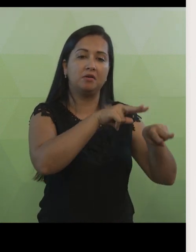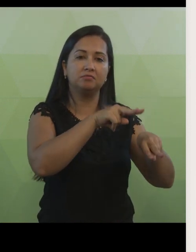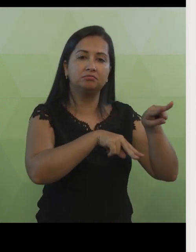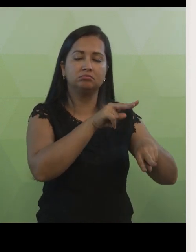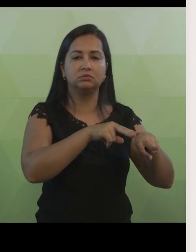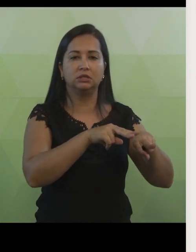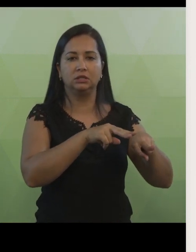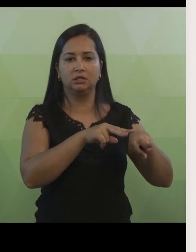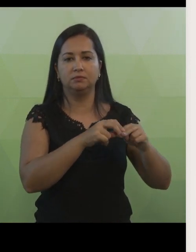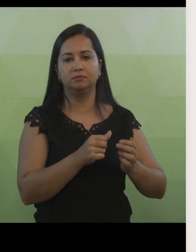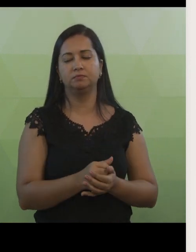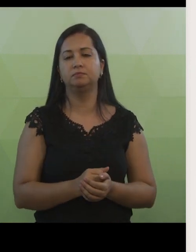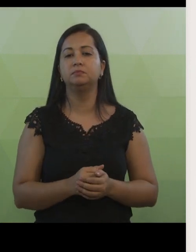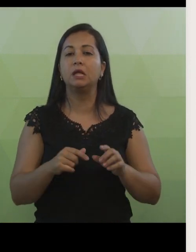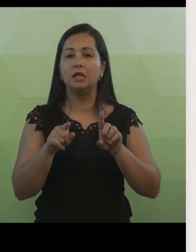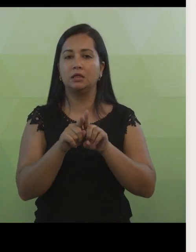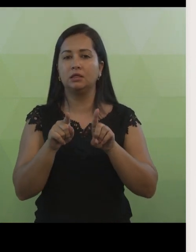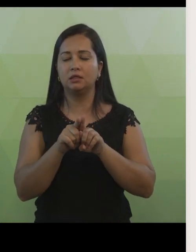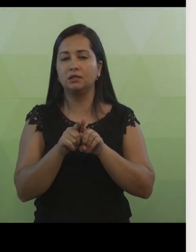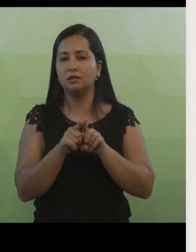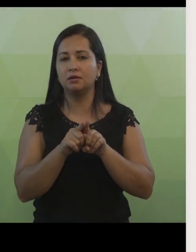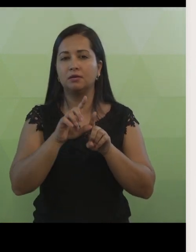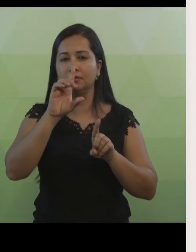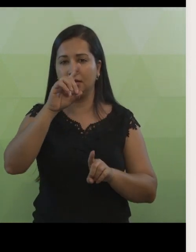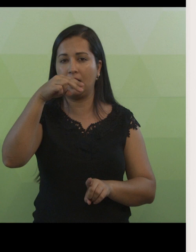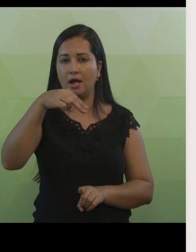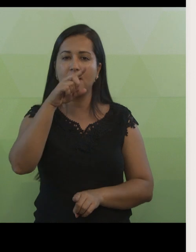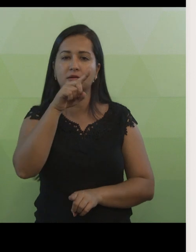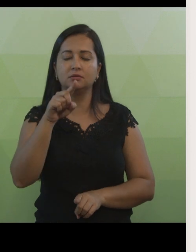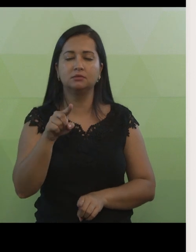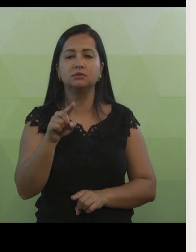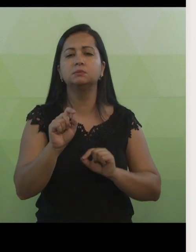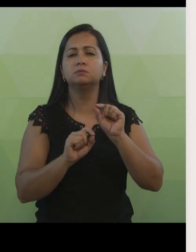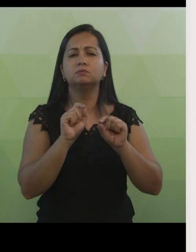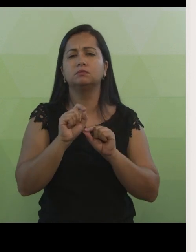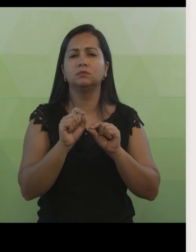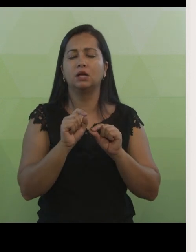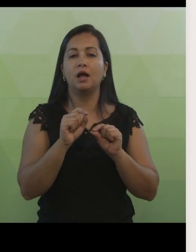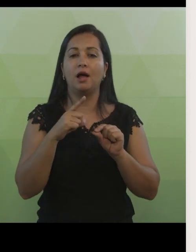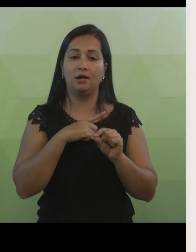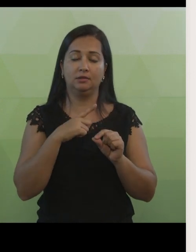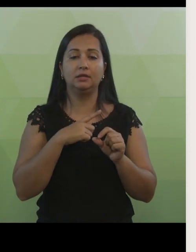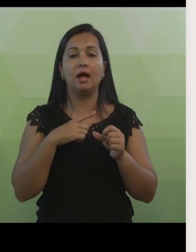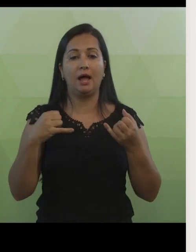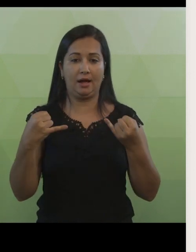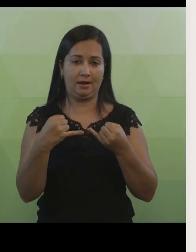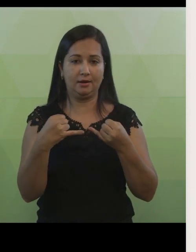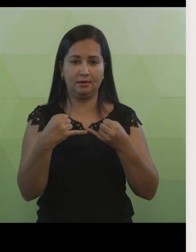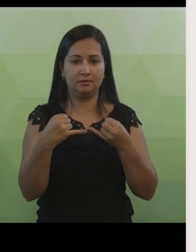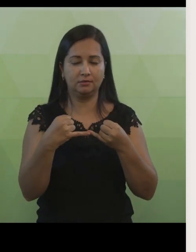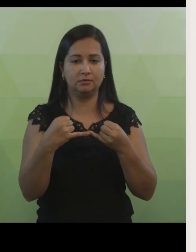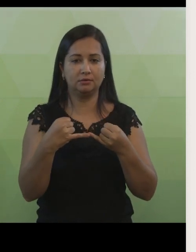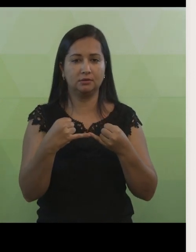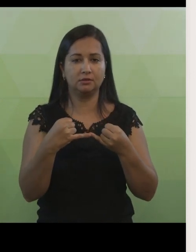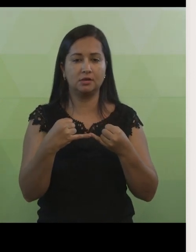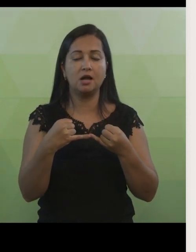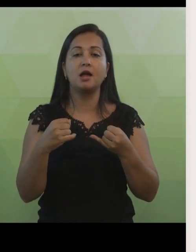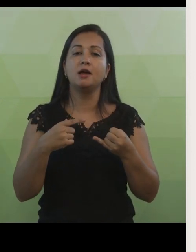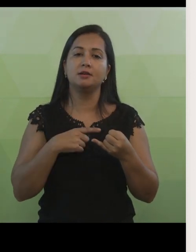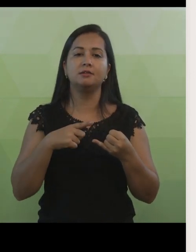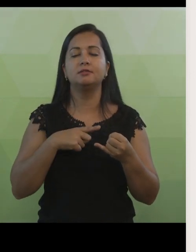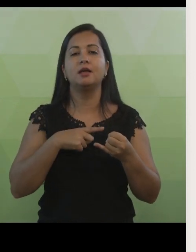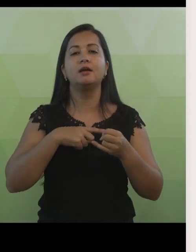A outra configuração é o uso de uma DMZ, que será uma zona desmilitarizada. Será uma parte da